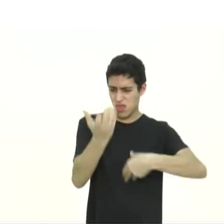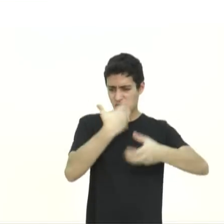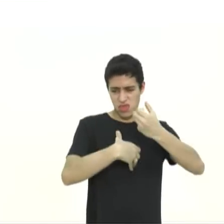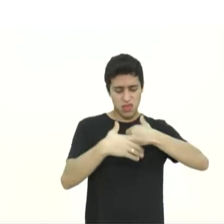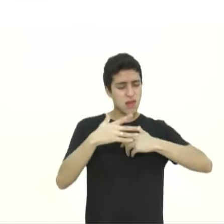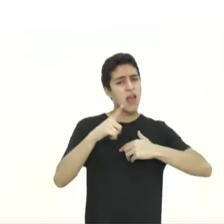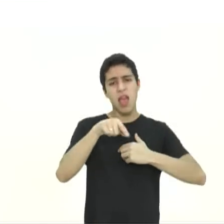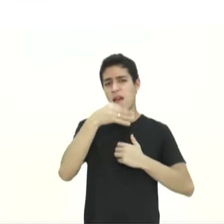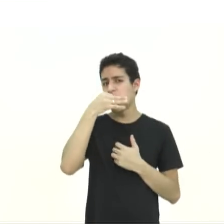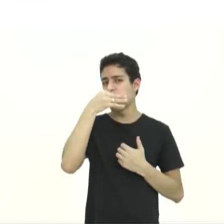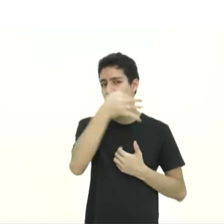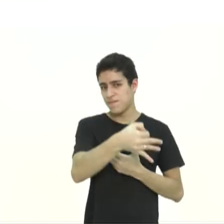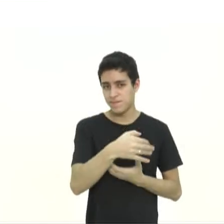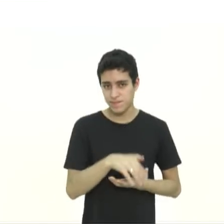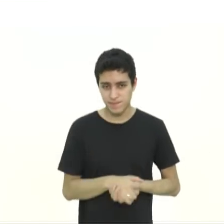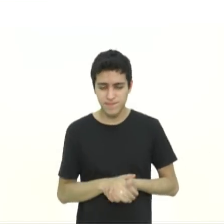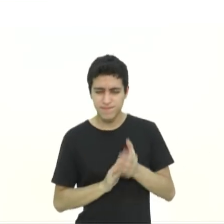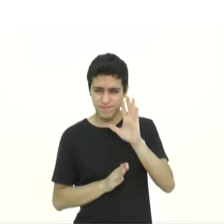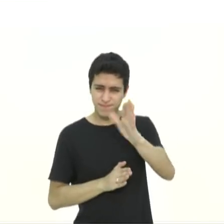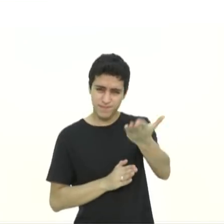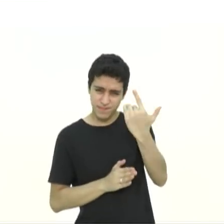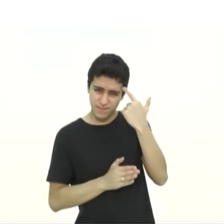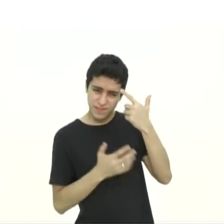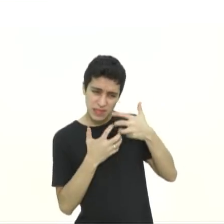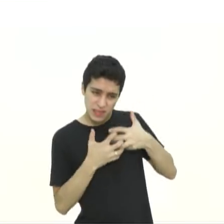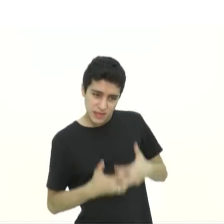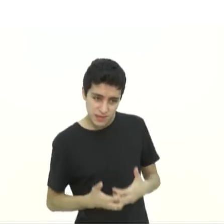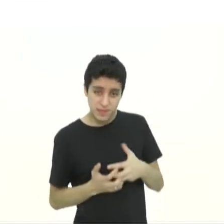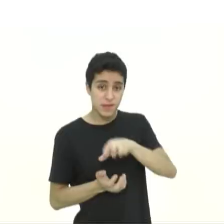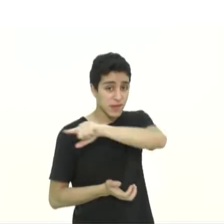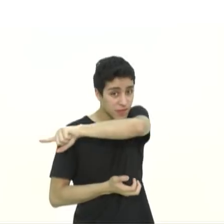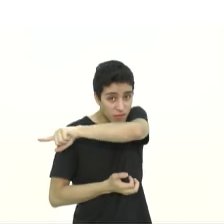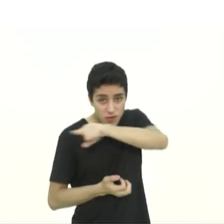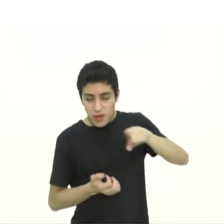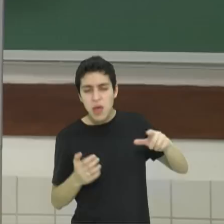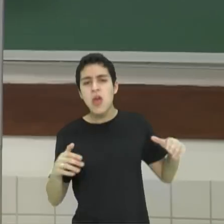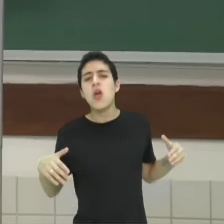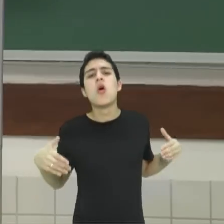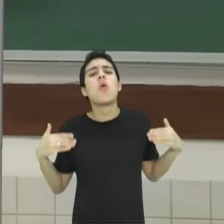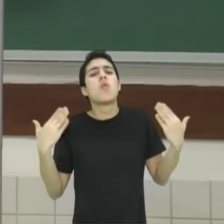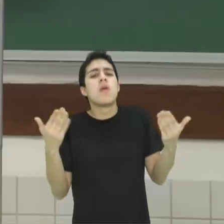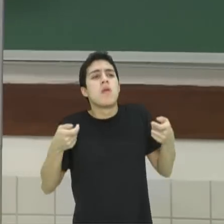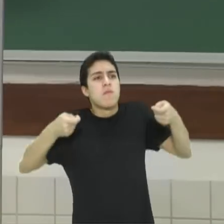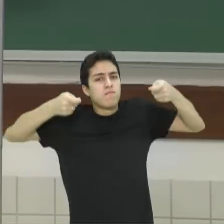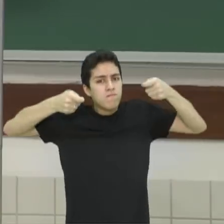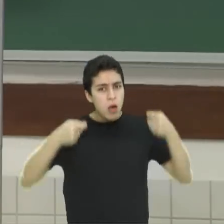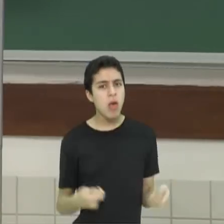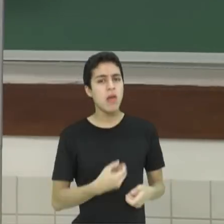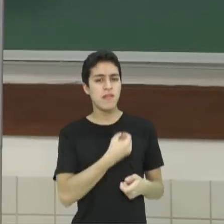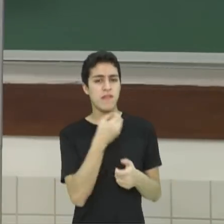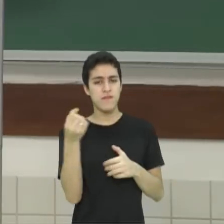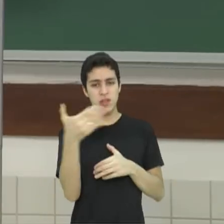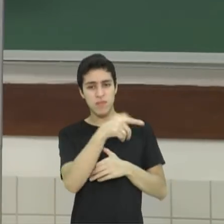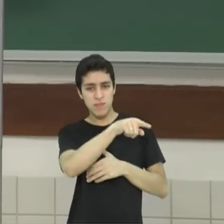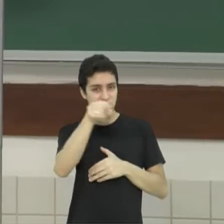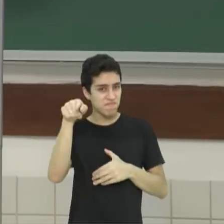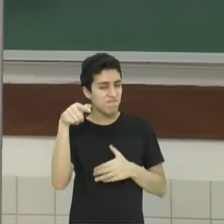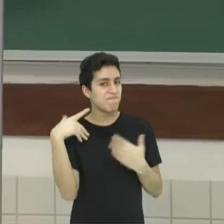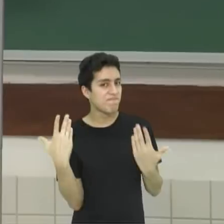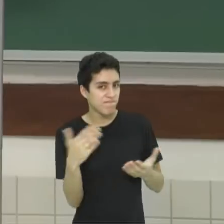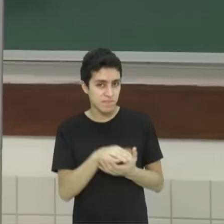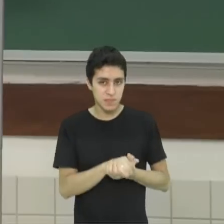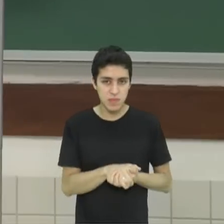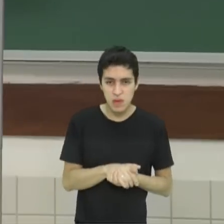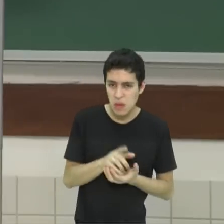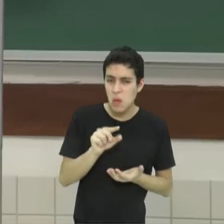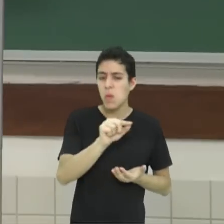dia. Vamos refletir um pouquinho? E você? Quais são as exigências da vida moderna para você? O que